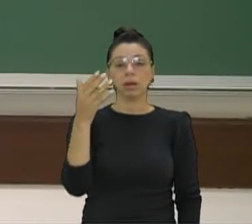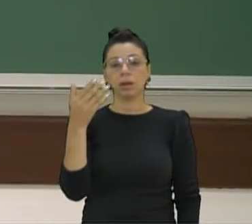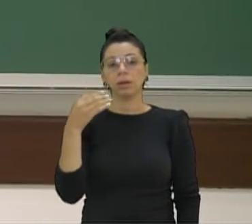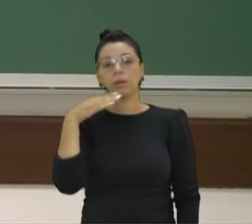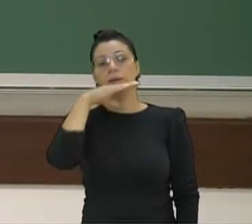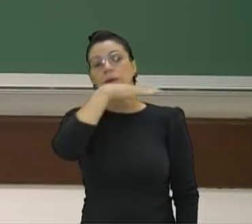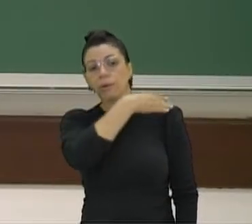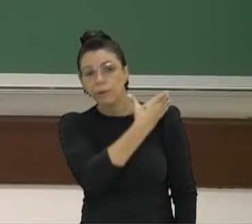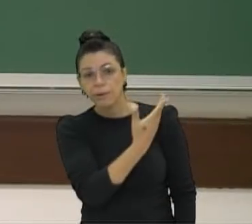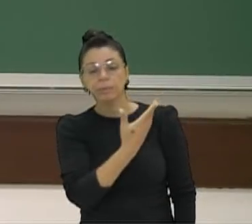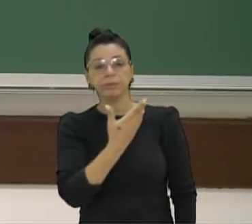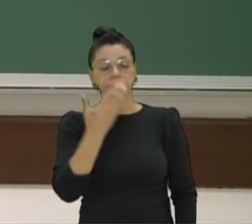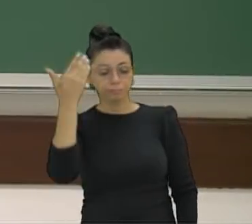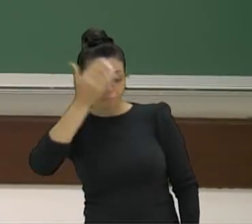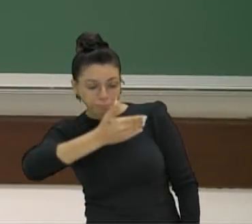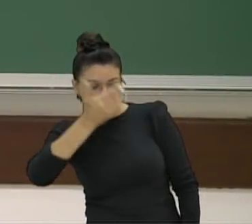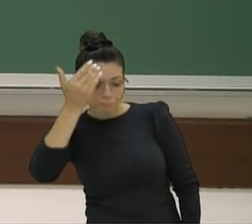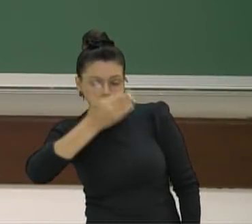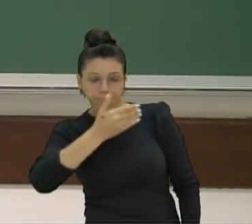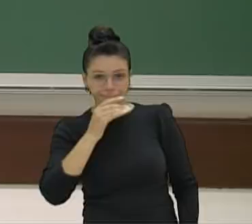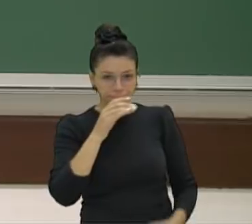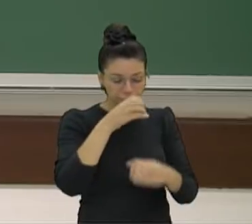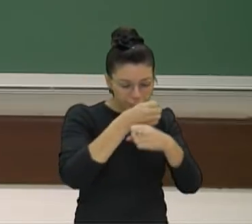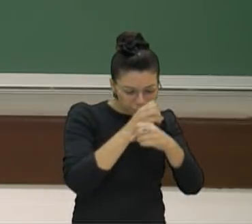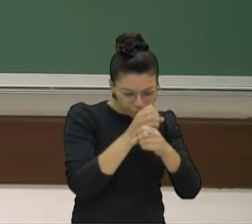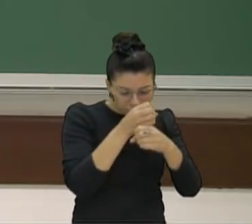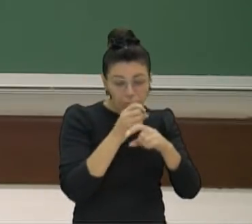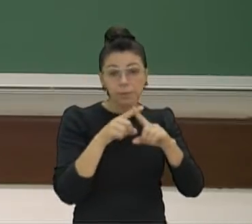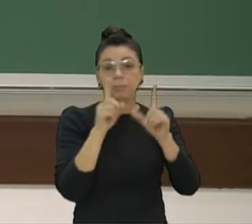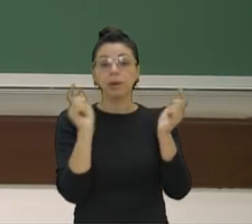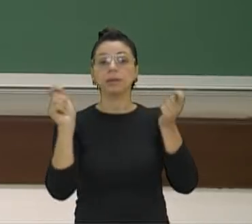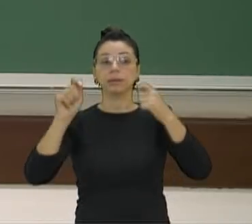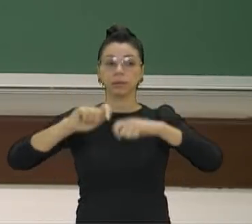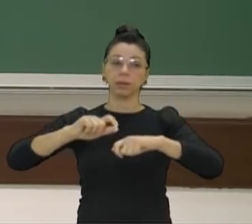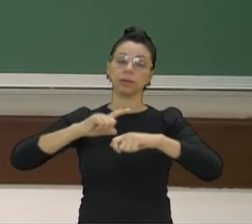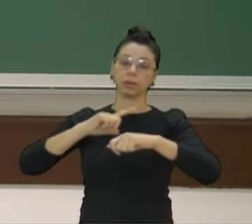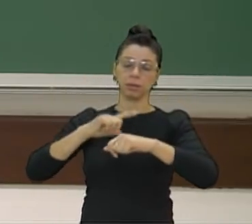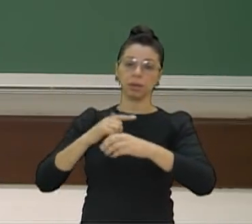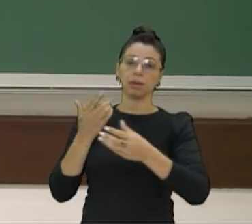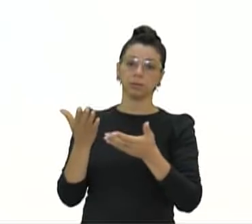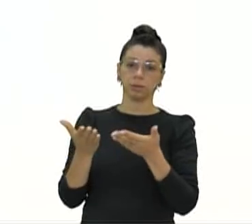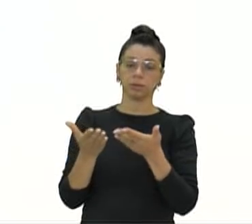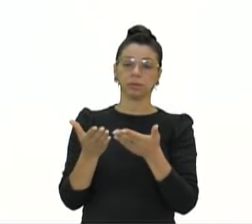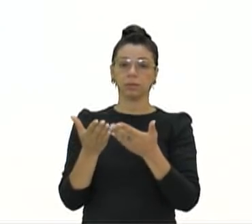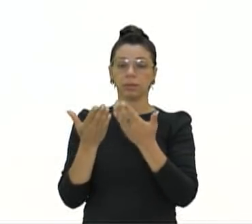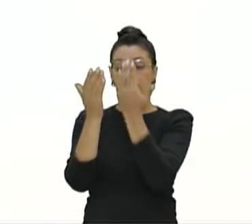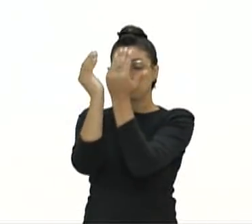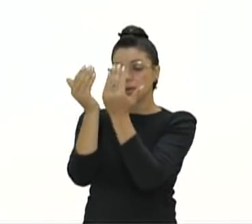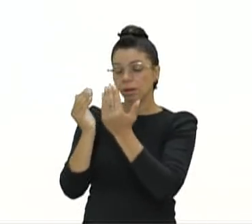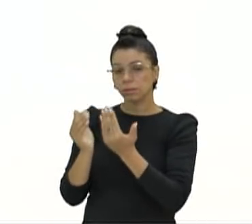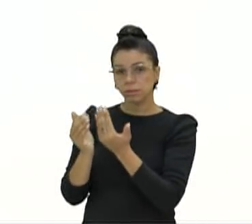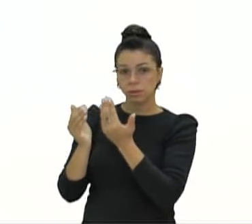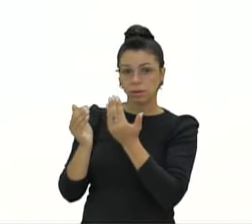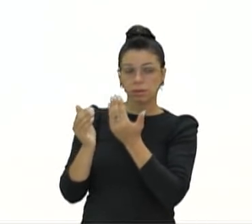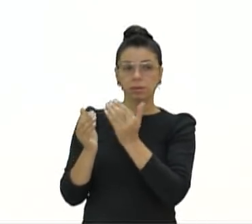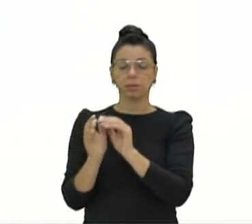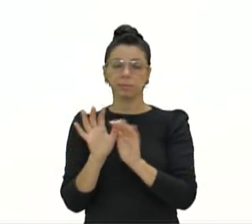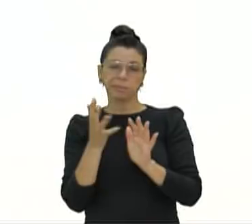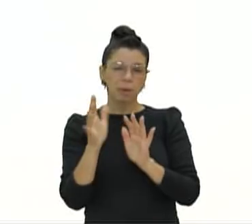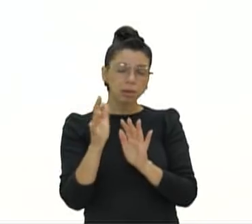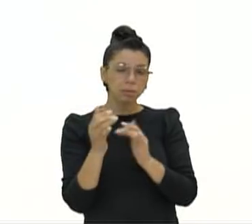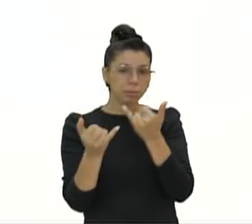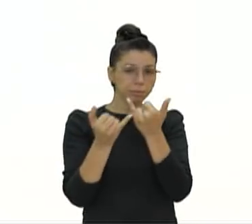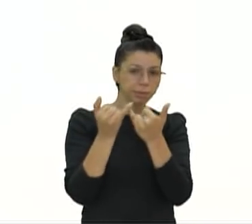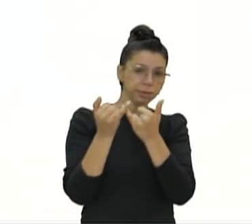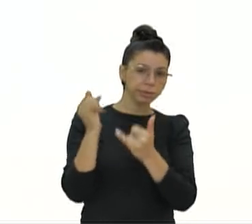enxergá-lo, seria apenas no microscópio eletrônico, mas ele tem, já foi reconhecido, já foi analisado, né? E ele tem mais ou menos essa aparência